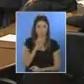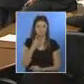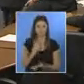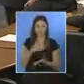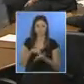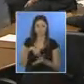aí e fica possuído.